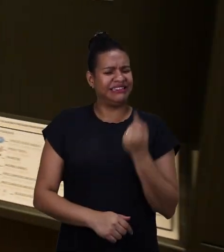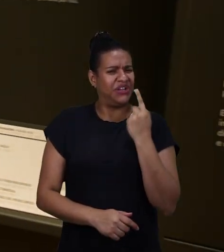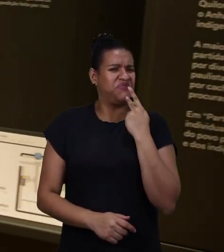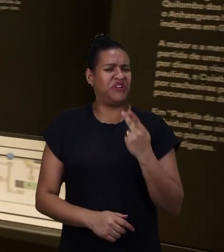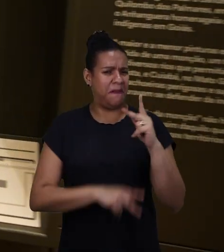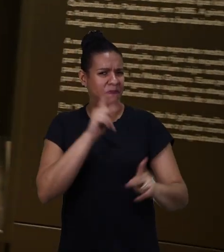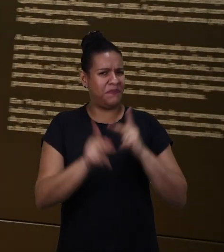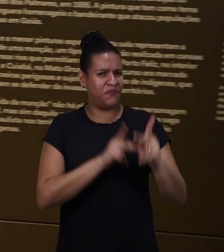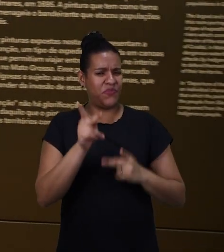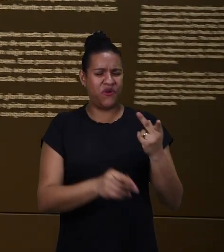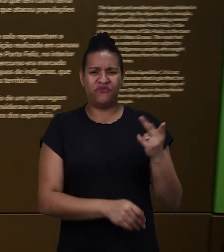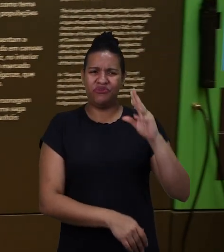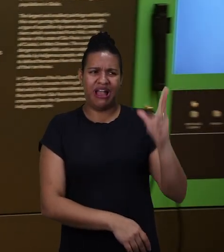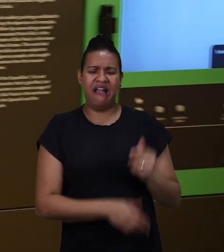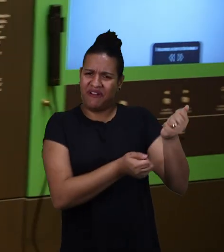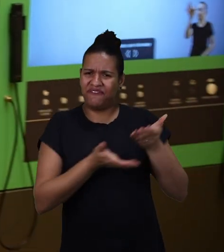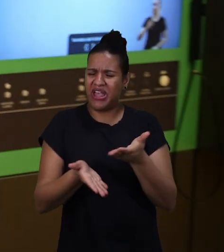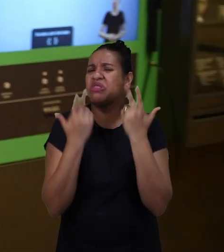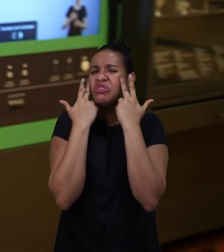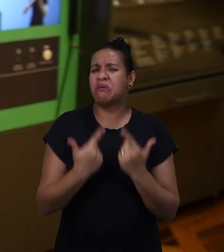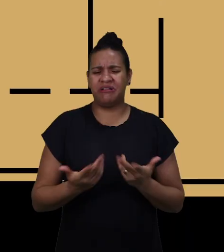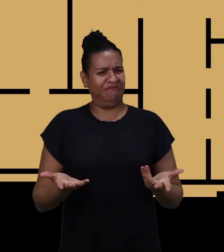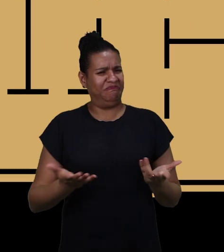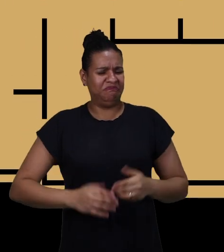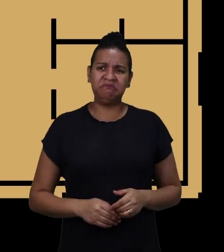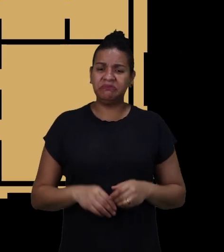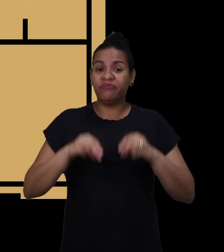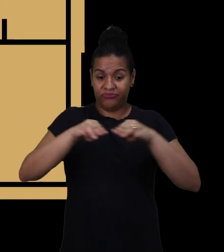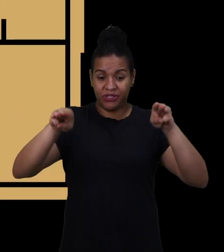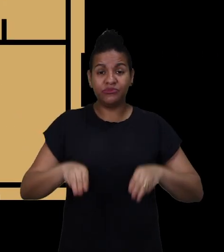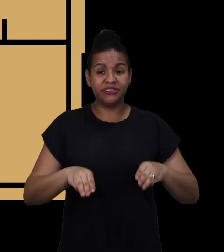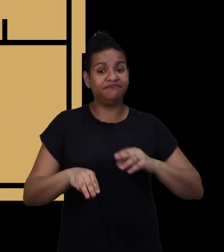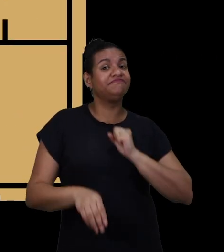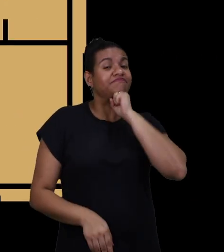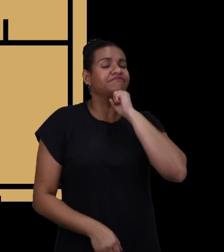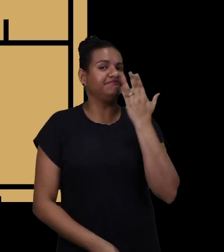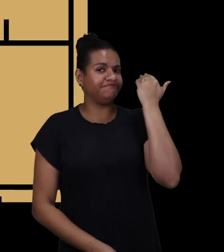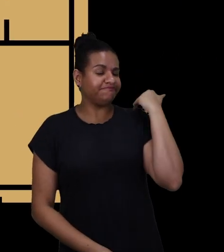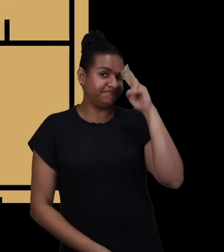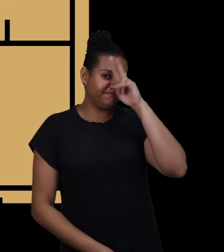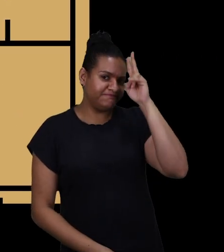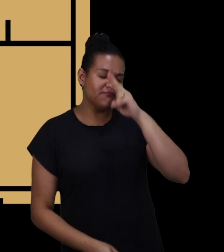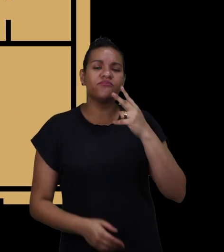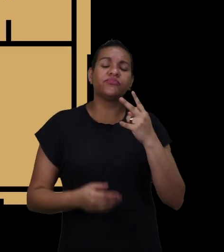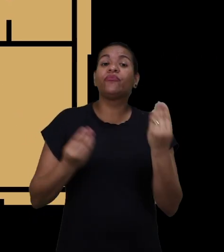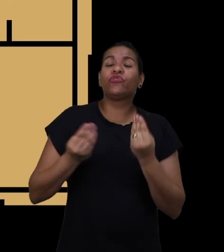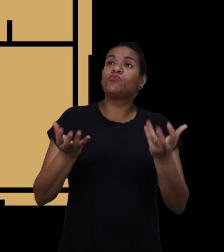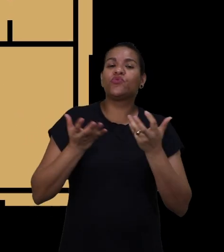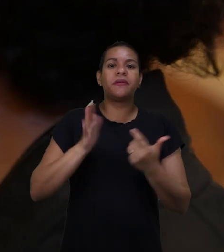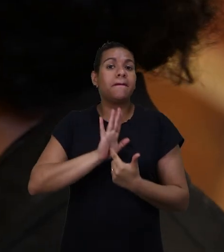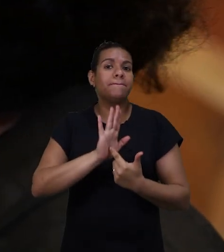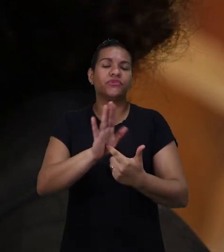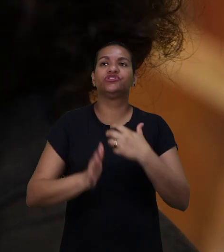história. No começo da história do Museu Paulista, tinha essa pretensão de abarcar todos os universos, todos os campos